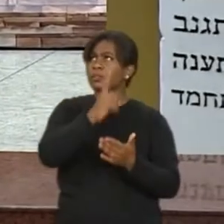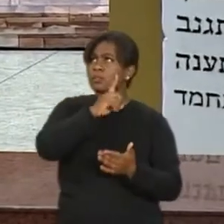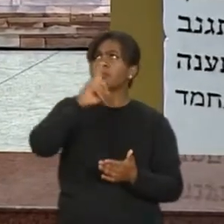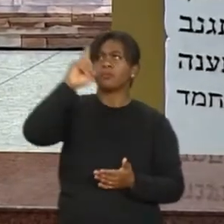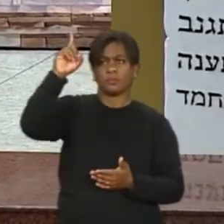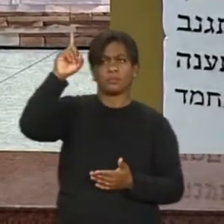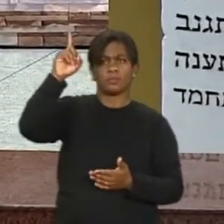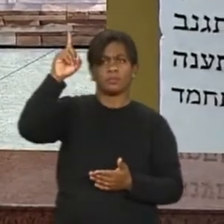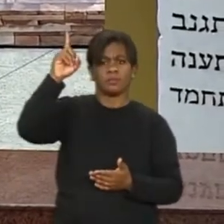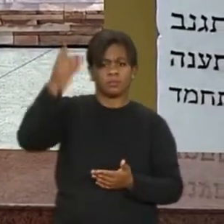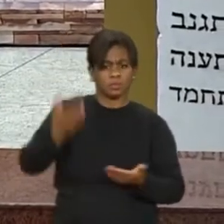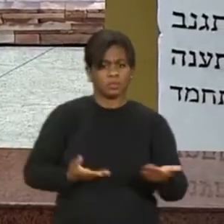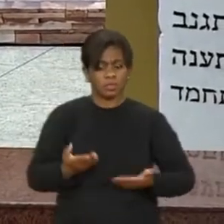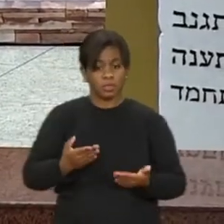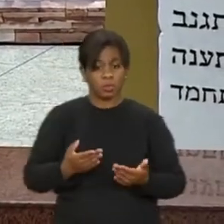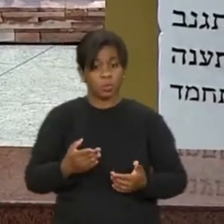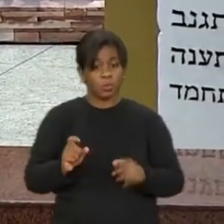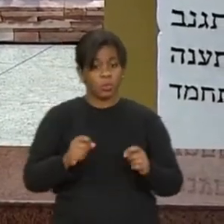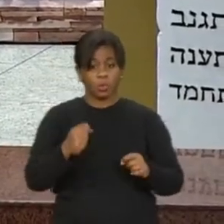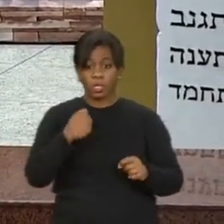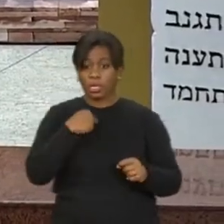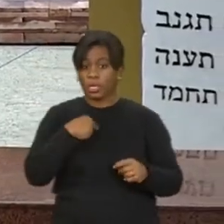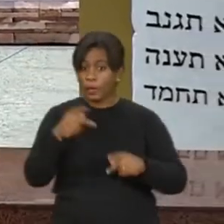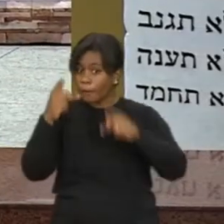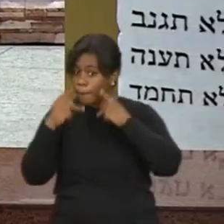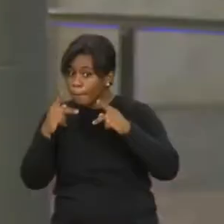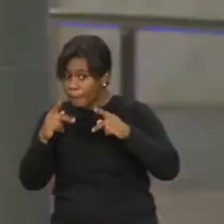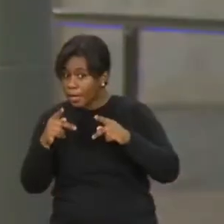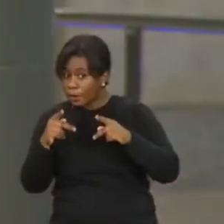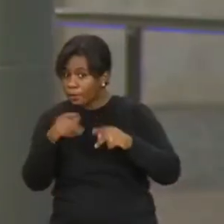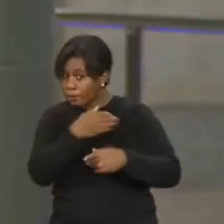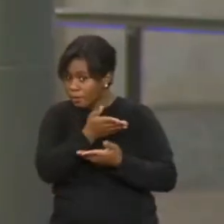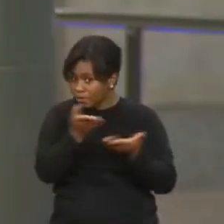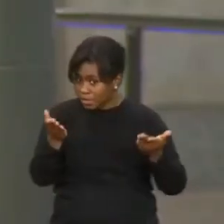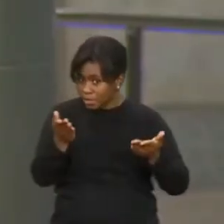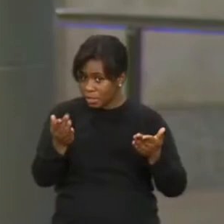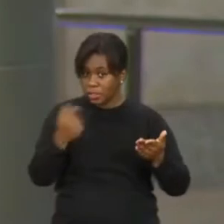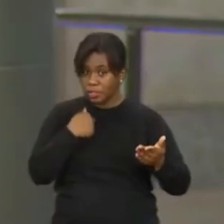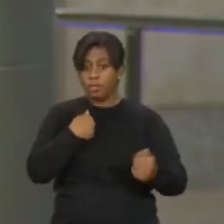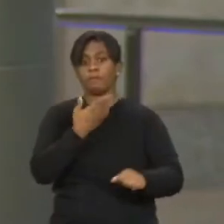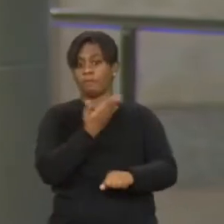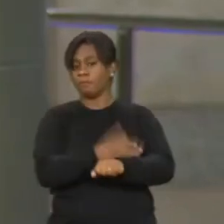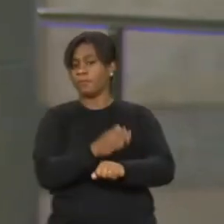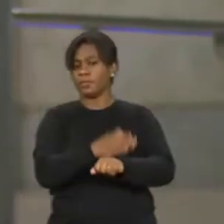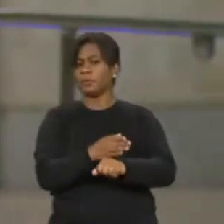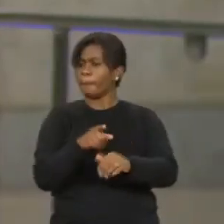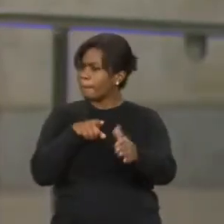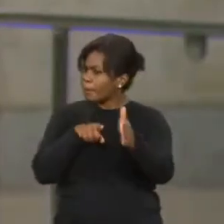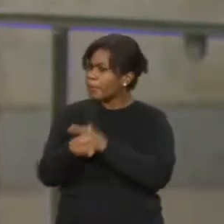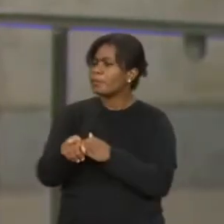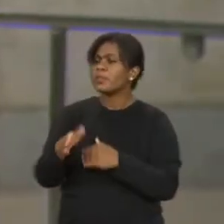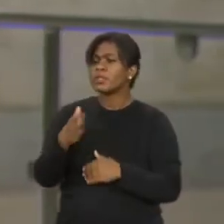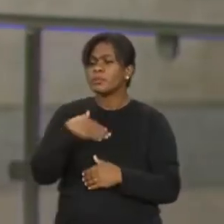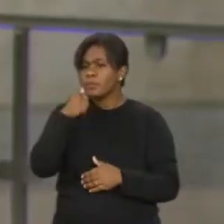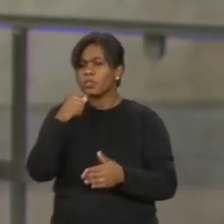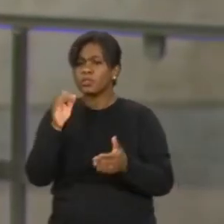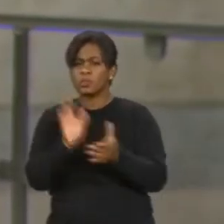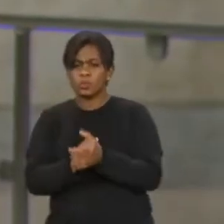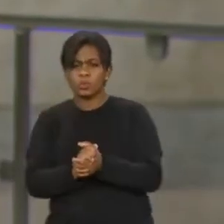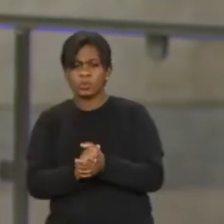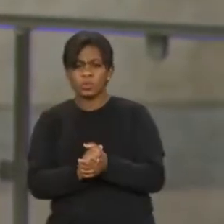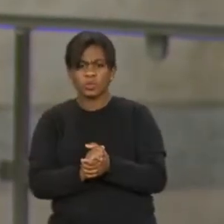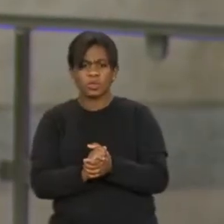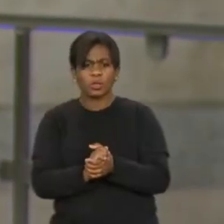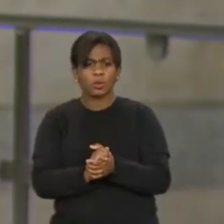para você, eu pratico. Pergunta a minha esposa se eu pratico, pergunta para ela o que é que eu faço na